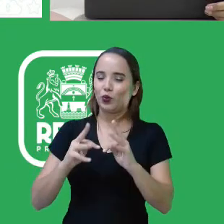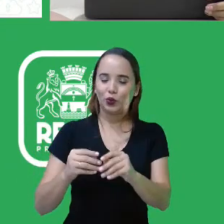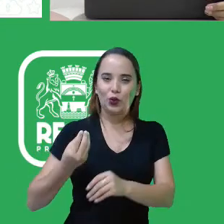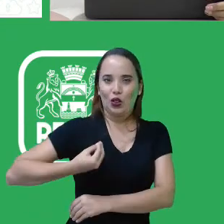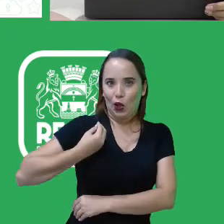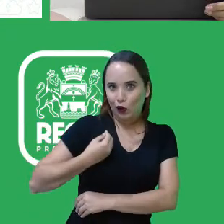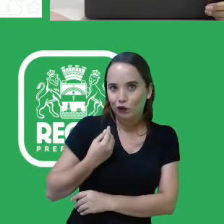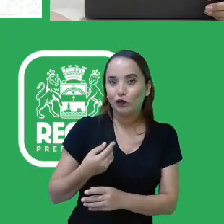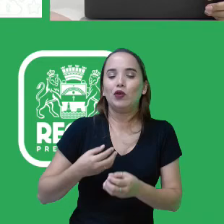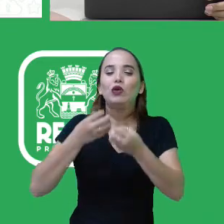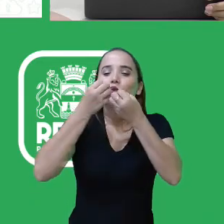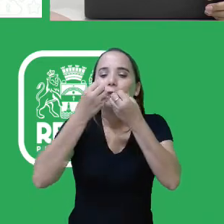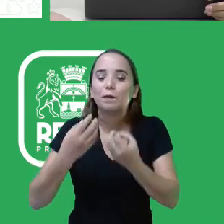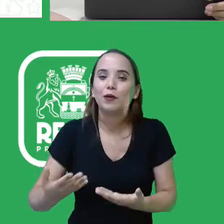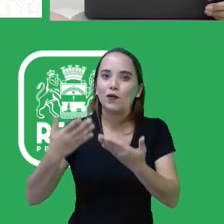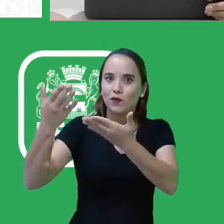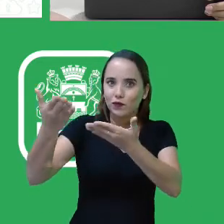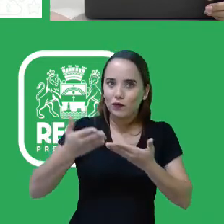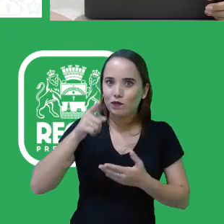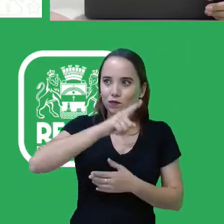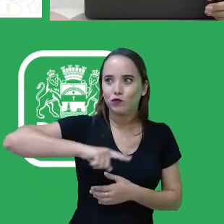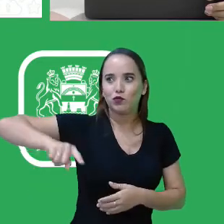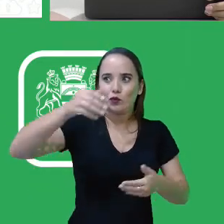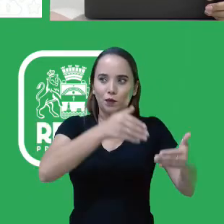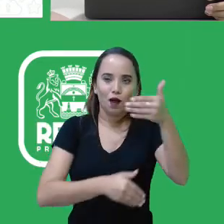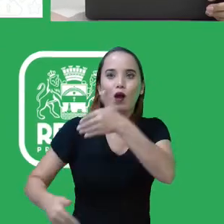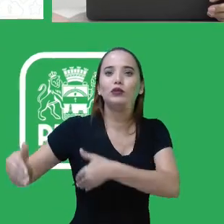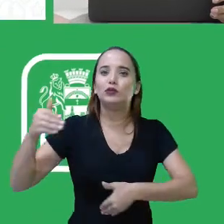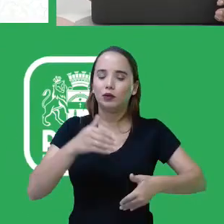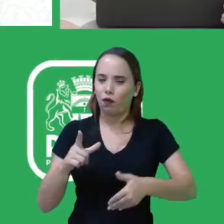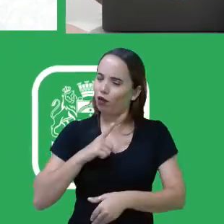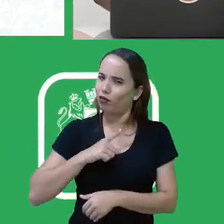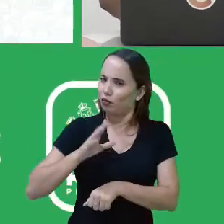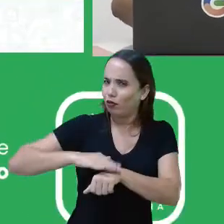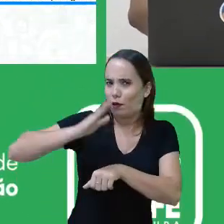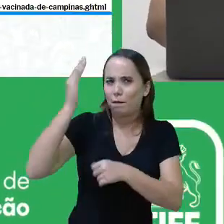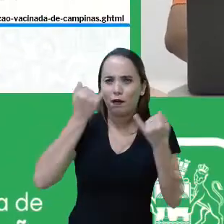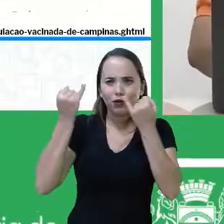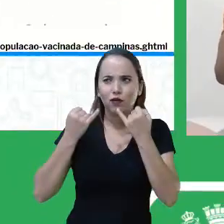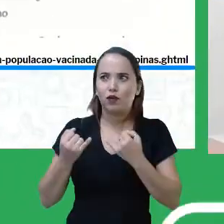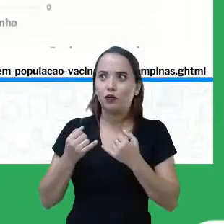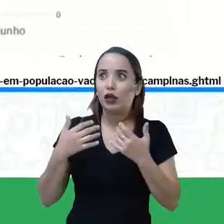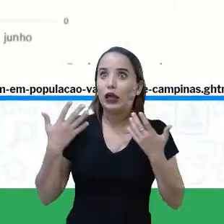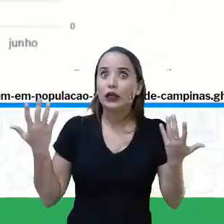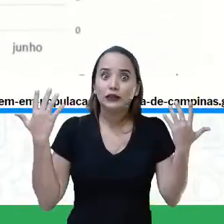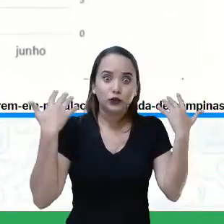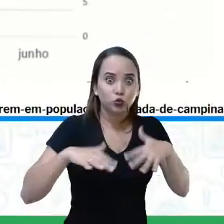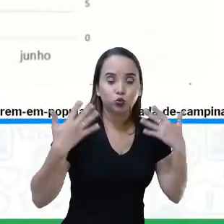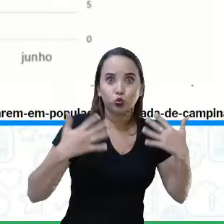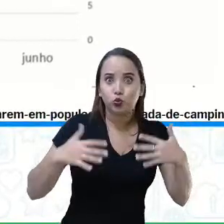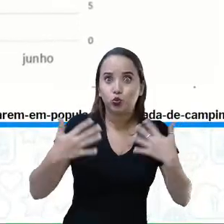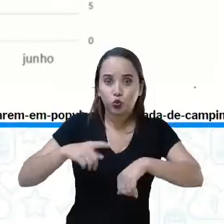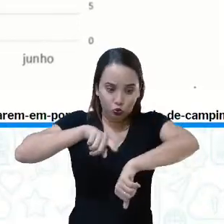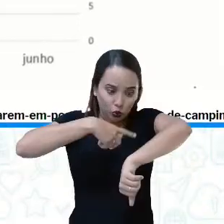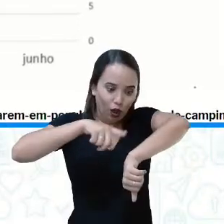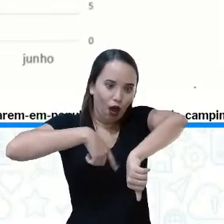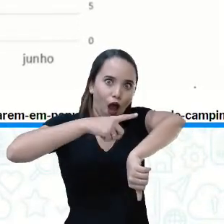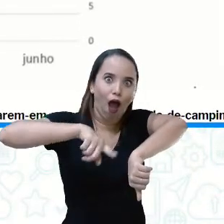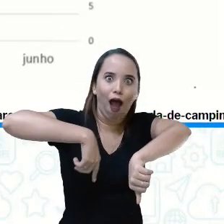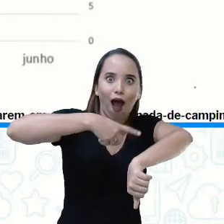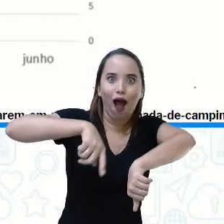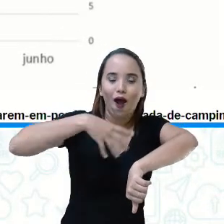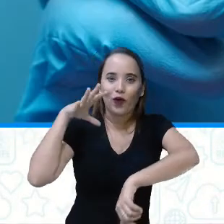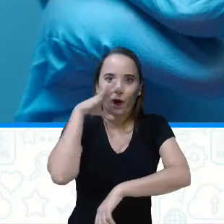para participar. Vamos embora. Então, tá aqui o gráfico, será que tem mais coisa? O nosso tempo já está, ó, um tempo no instante passa, né? A aula